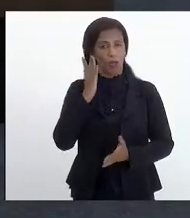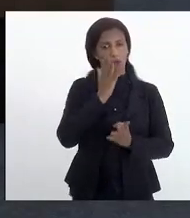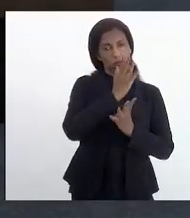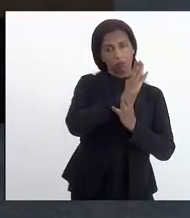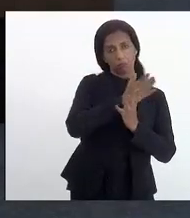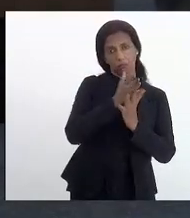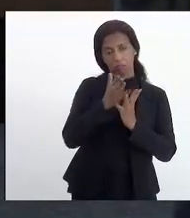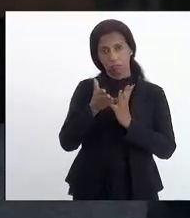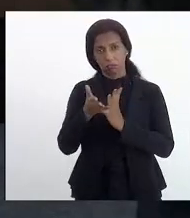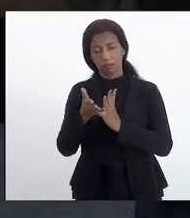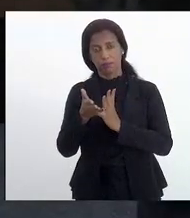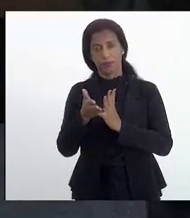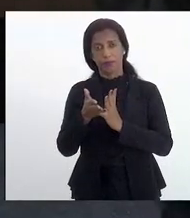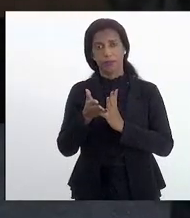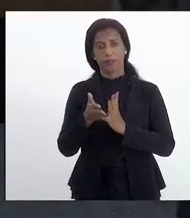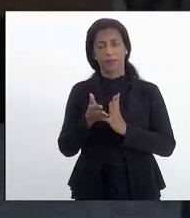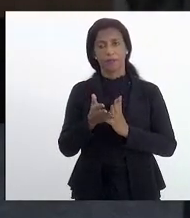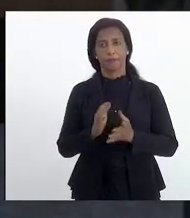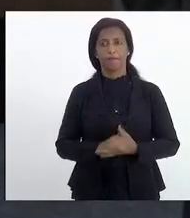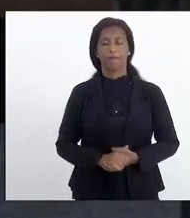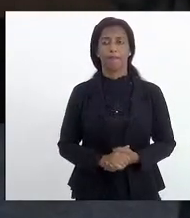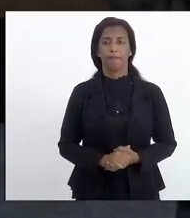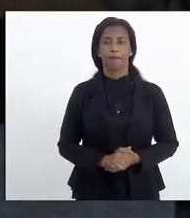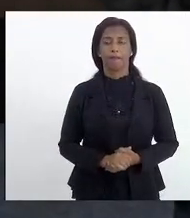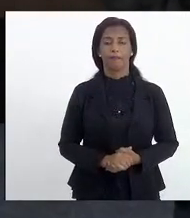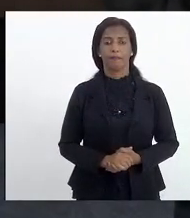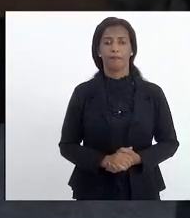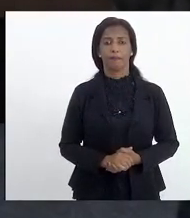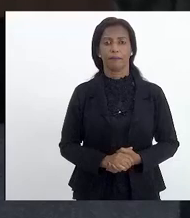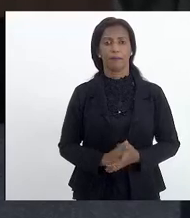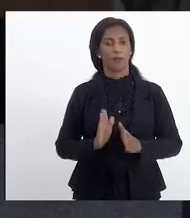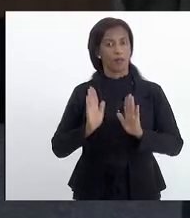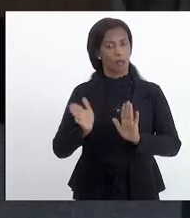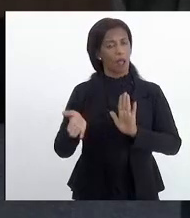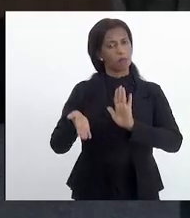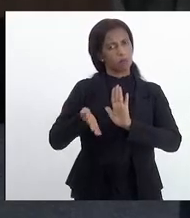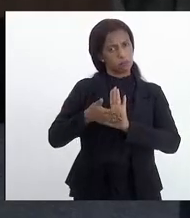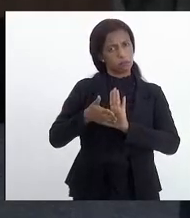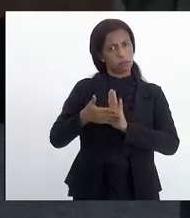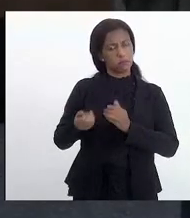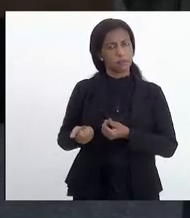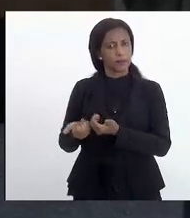parcelamento que está sendo proposto,